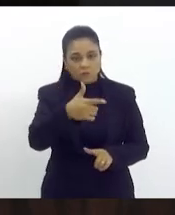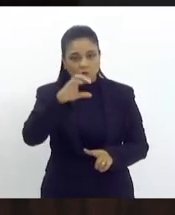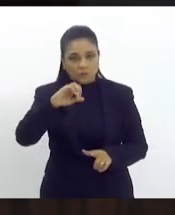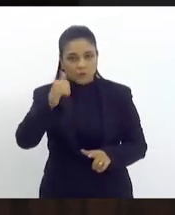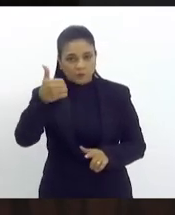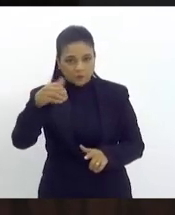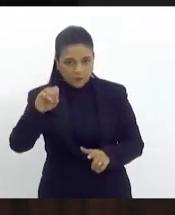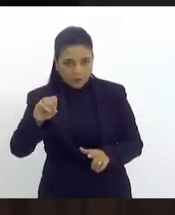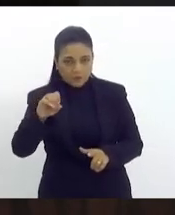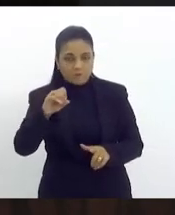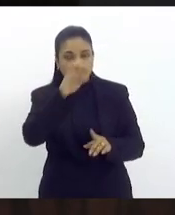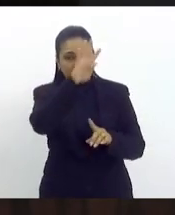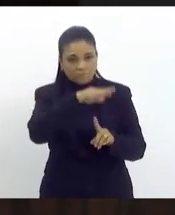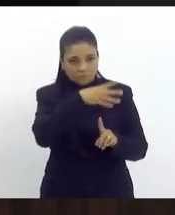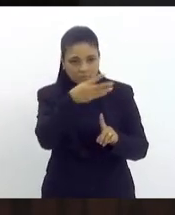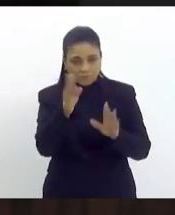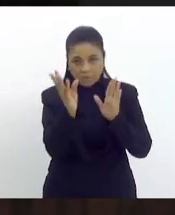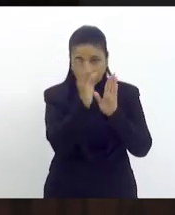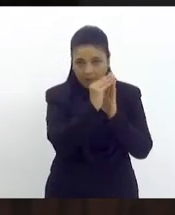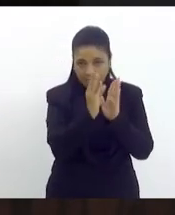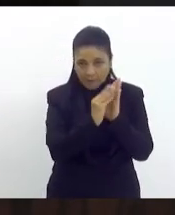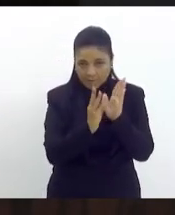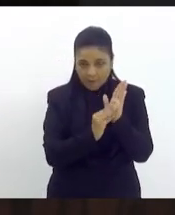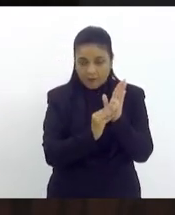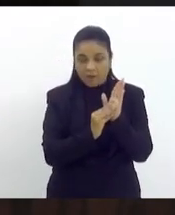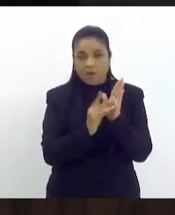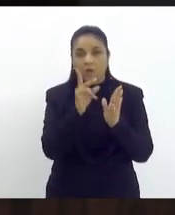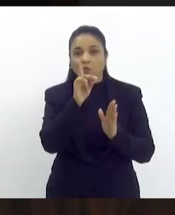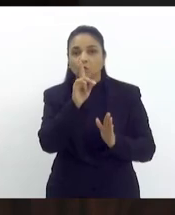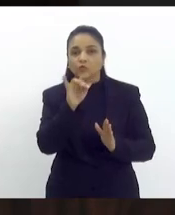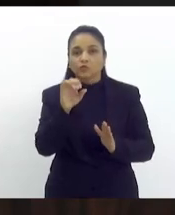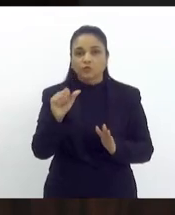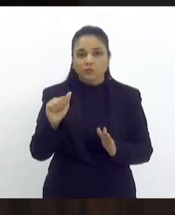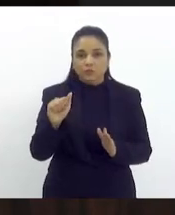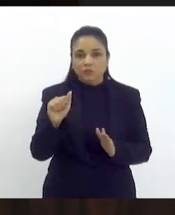O Dia do